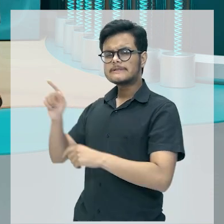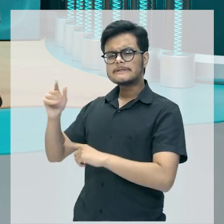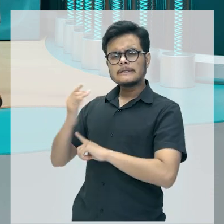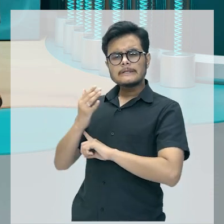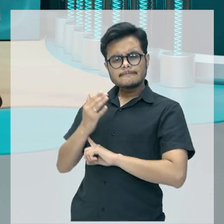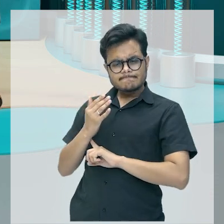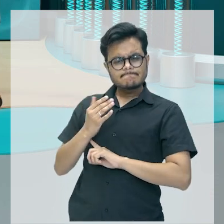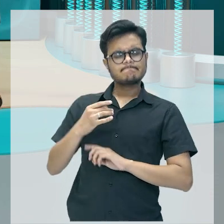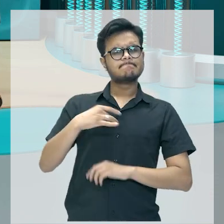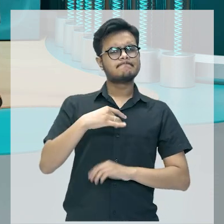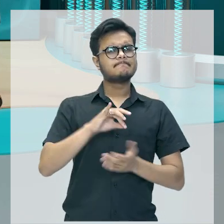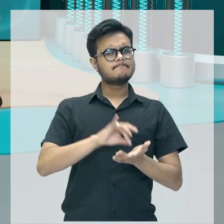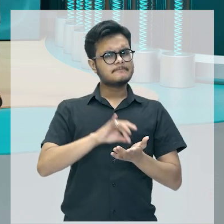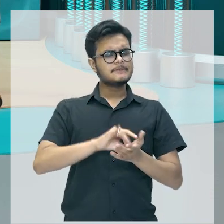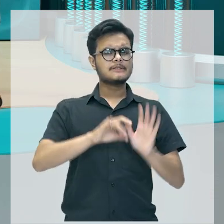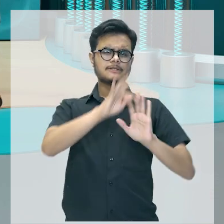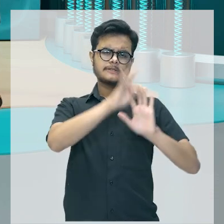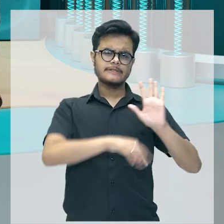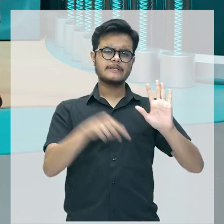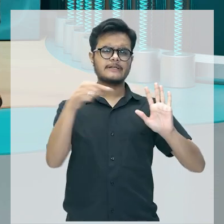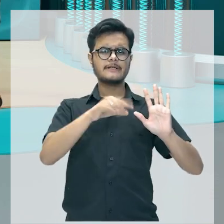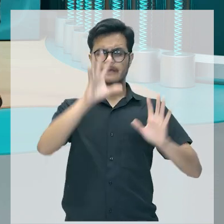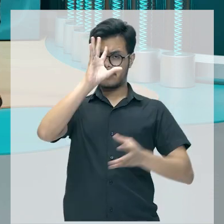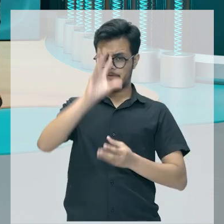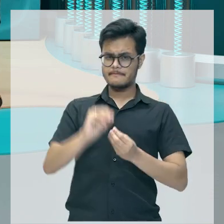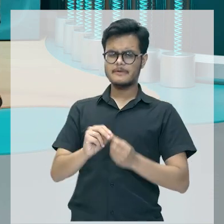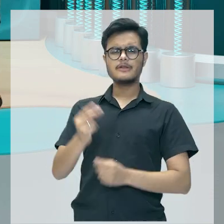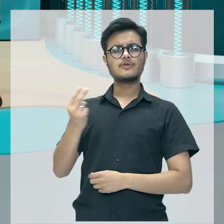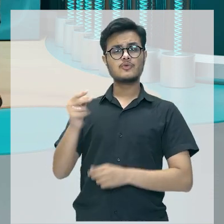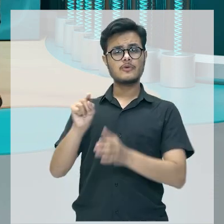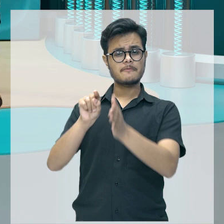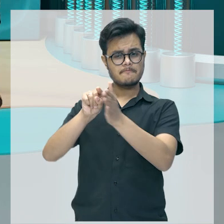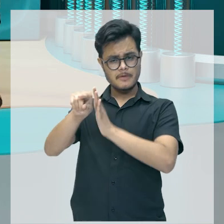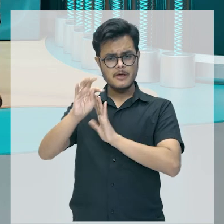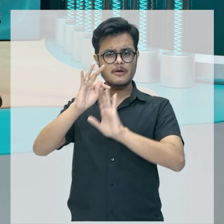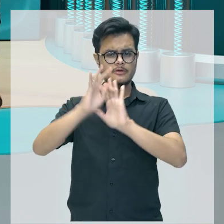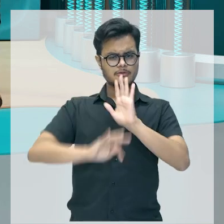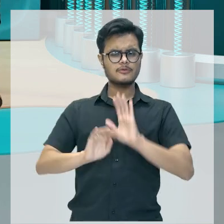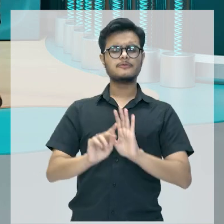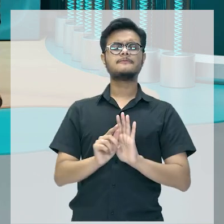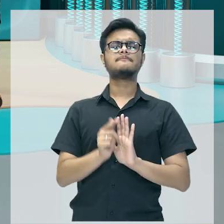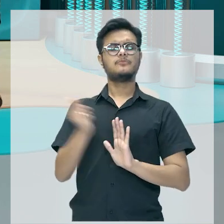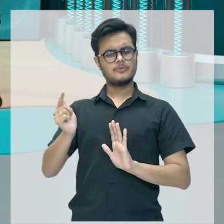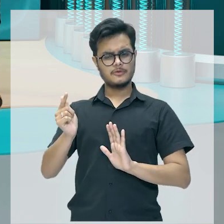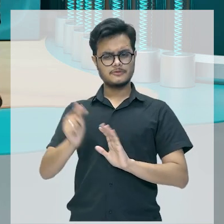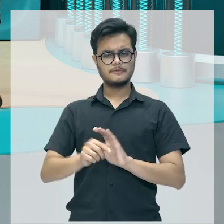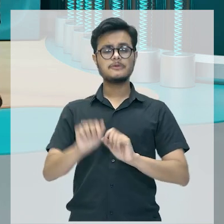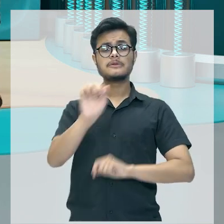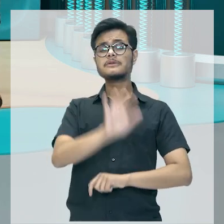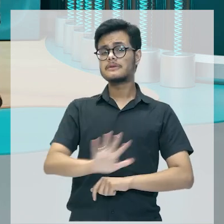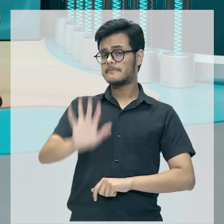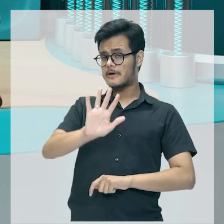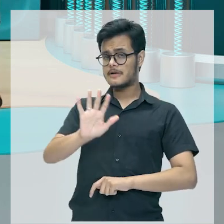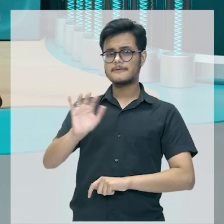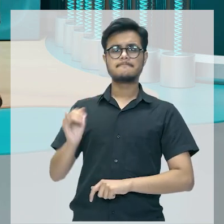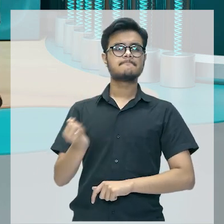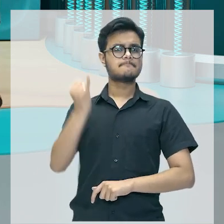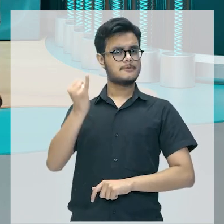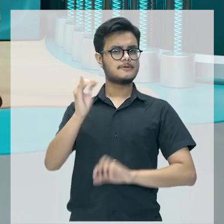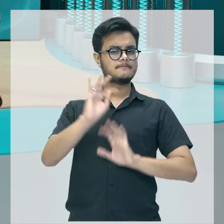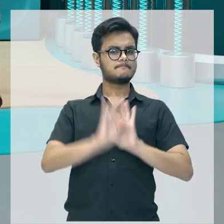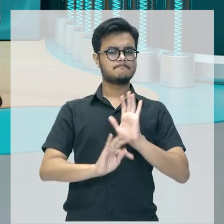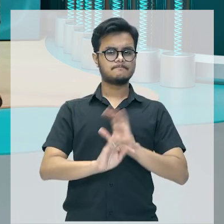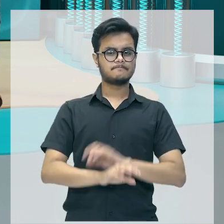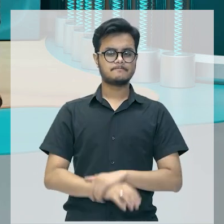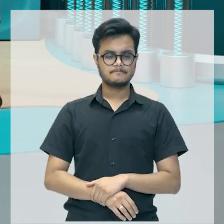ajudar bastante a decifrar duas perguntas que tem sobre o próximo texto, e essa é a imagem do nosso texto.